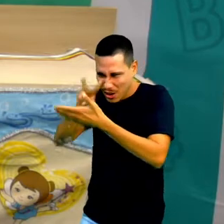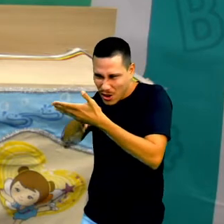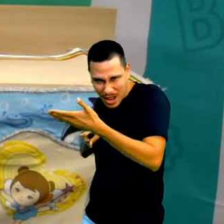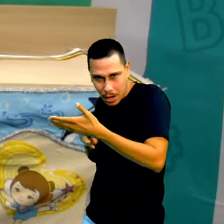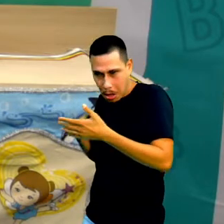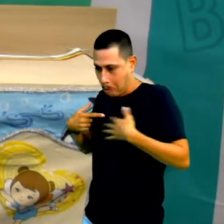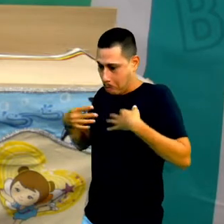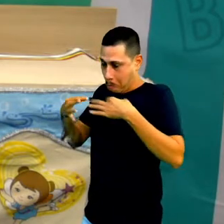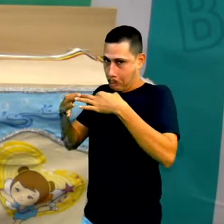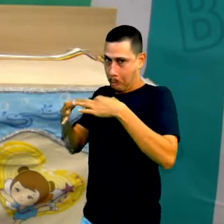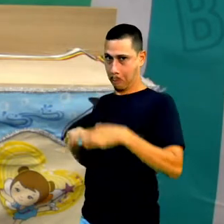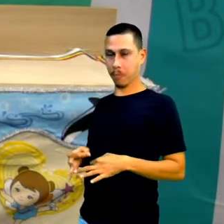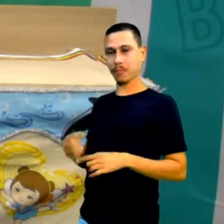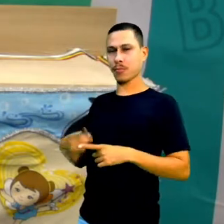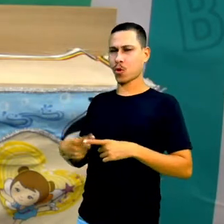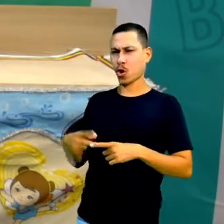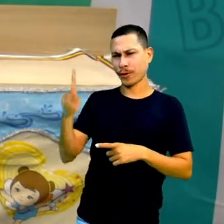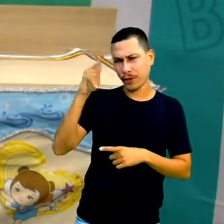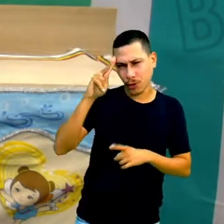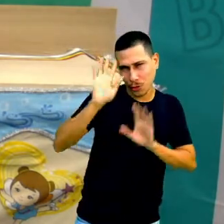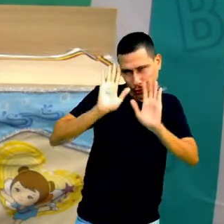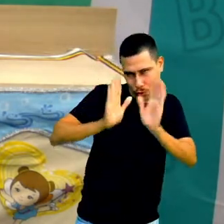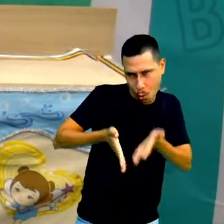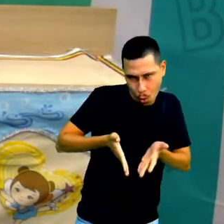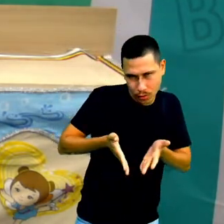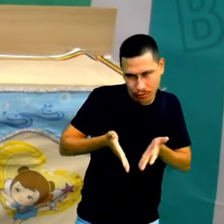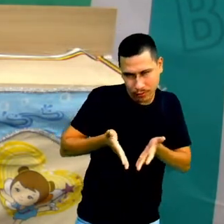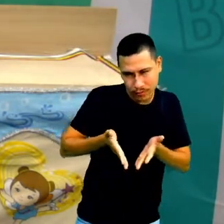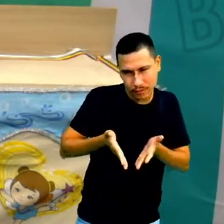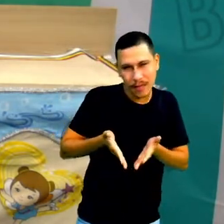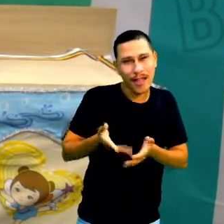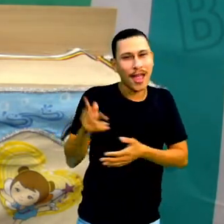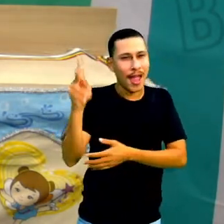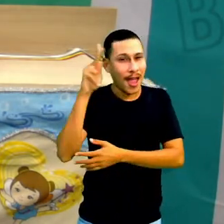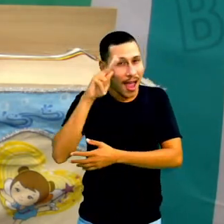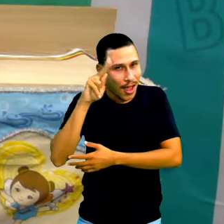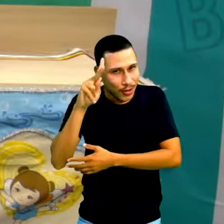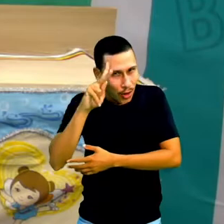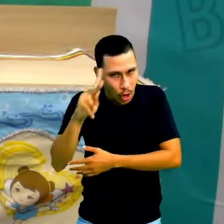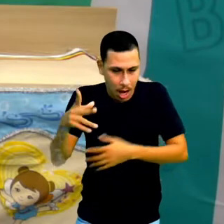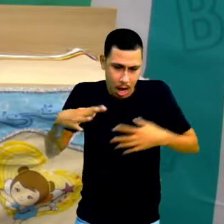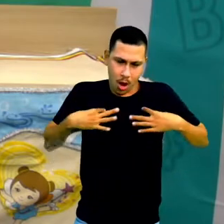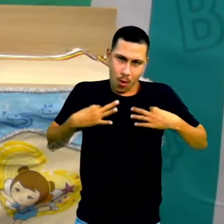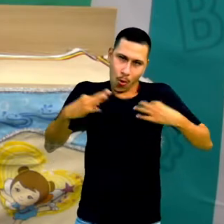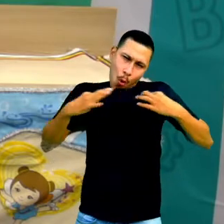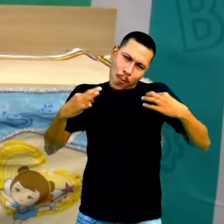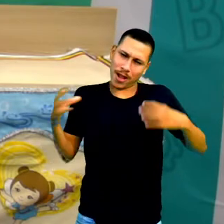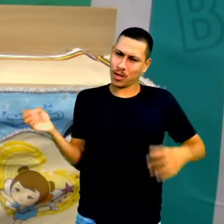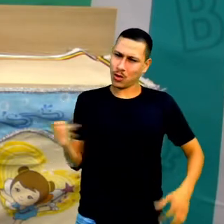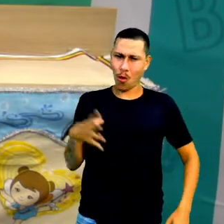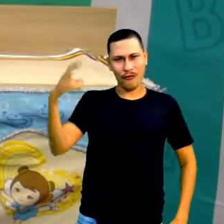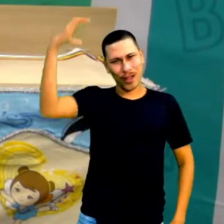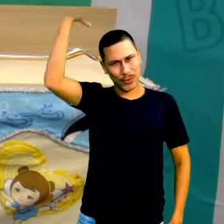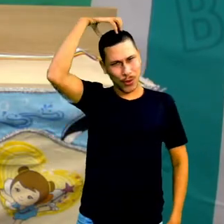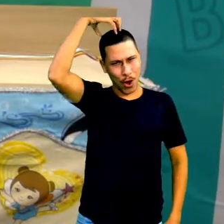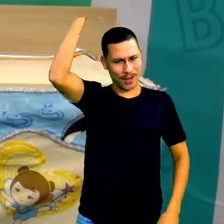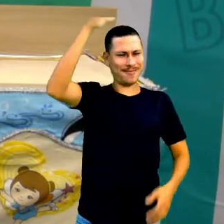tão formal? Porque a nossa história de hoje é a história A Roupa Nova do